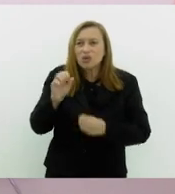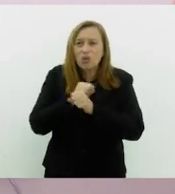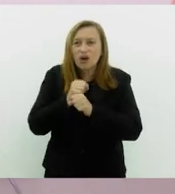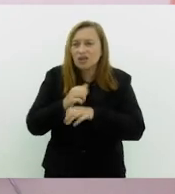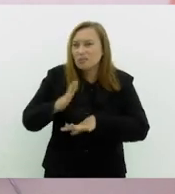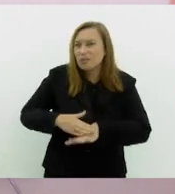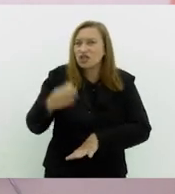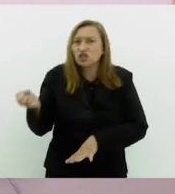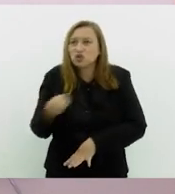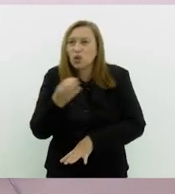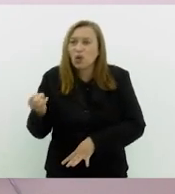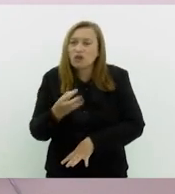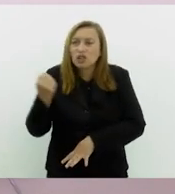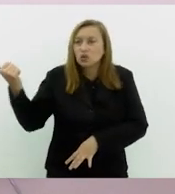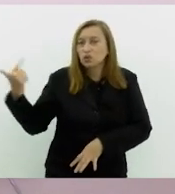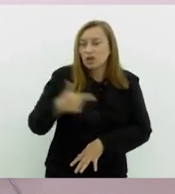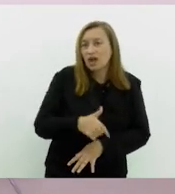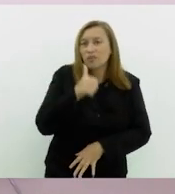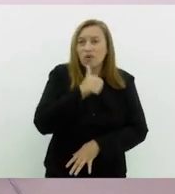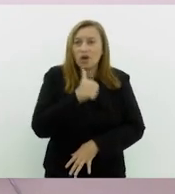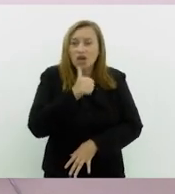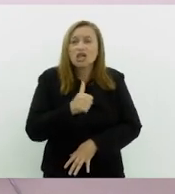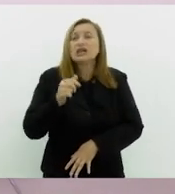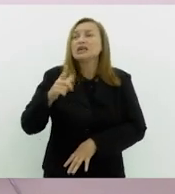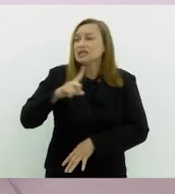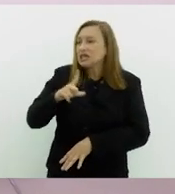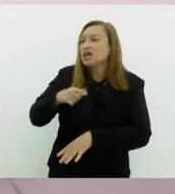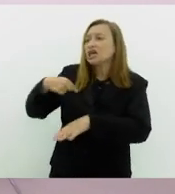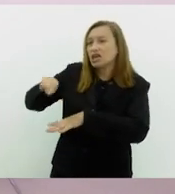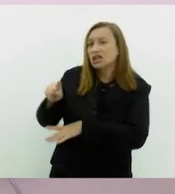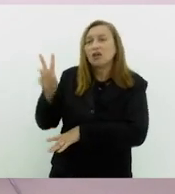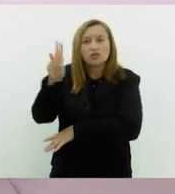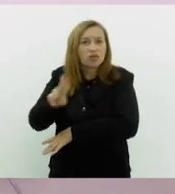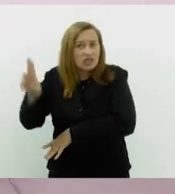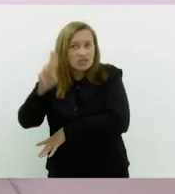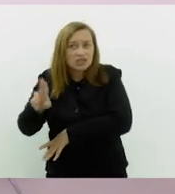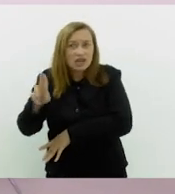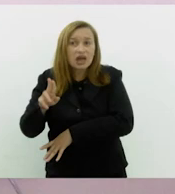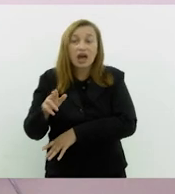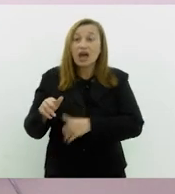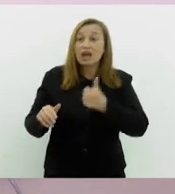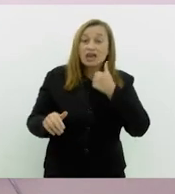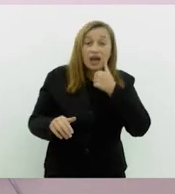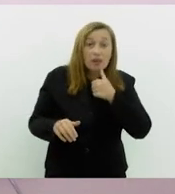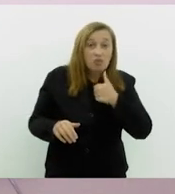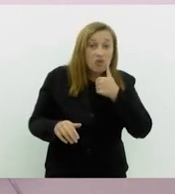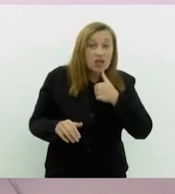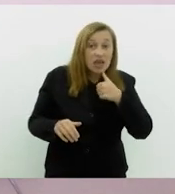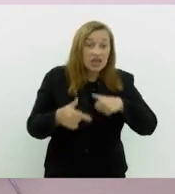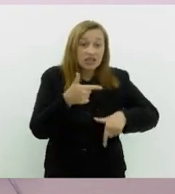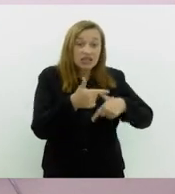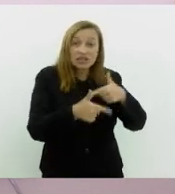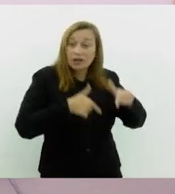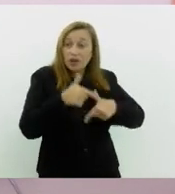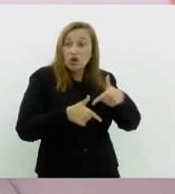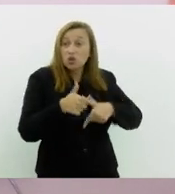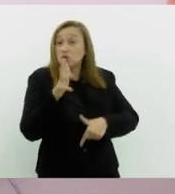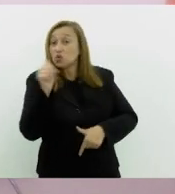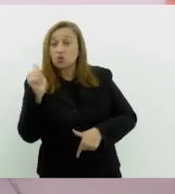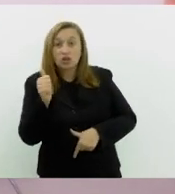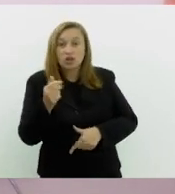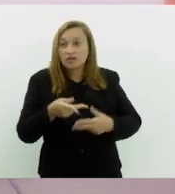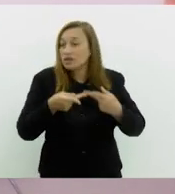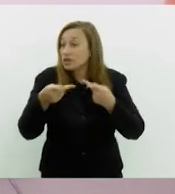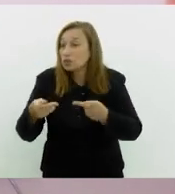que a trabalhadora, que tinha cursado universidade, tinha uma vida, e a trabalhadora sequer foi para a escola,